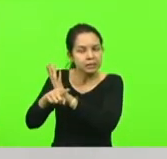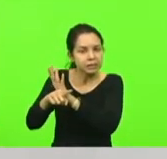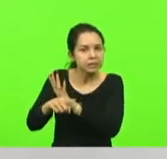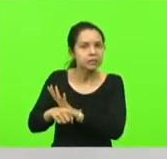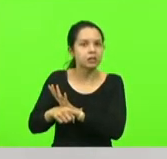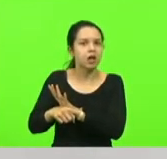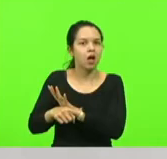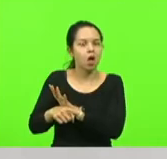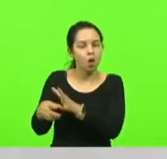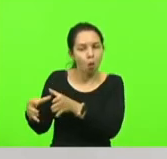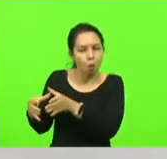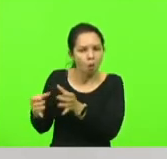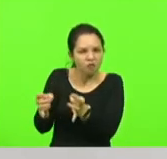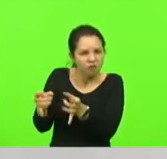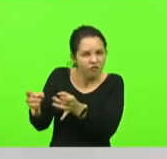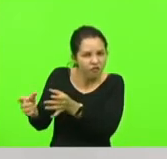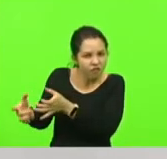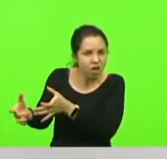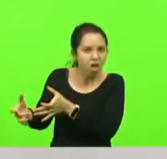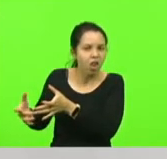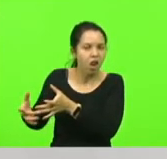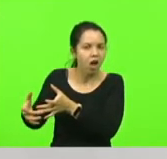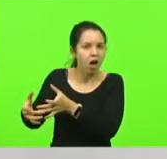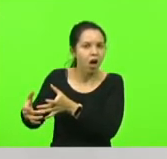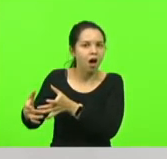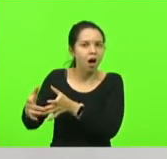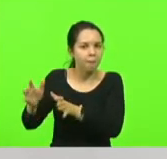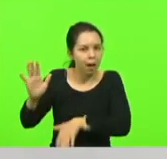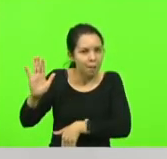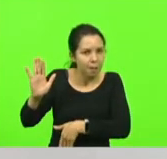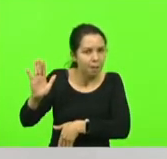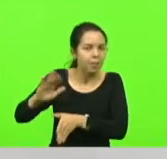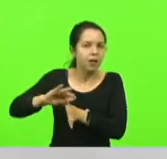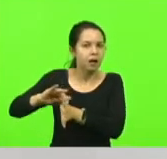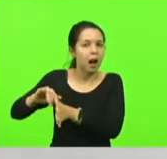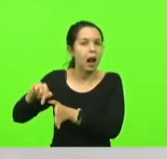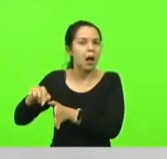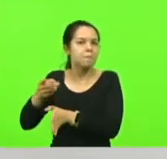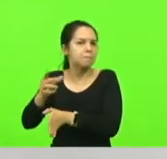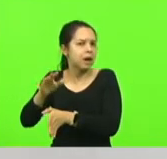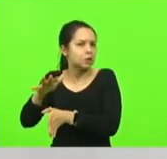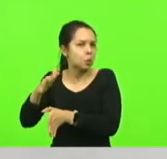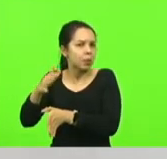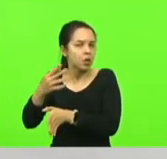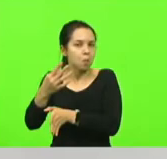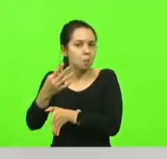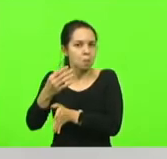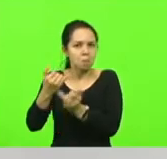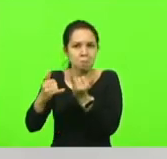negro, clandestino, de extintor de incêndio, era em torno de R$500 milhões.